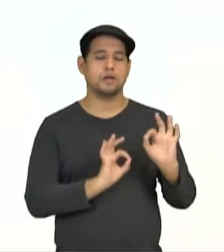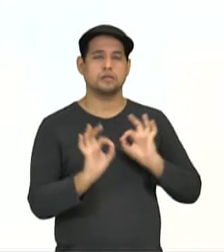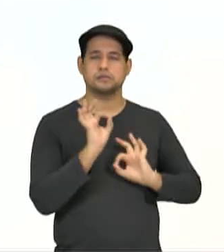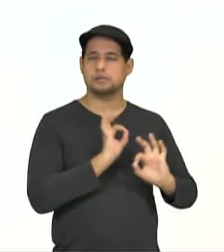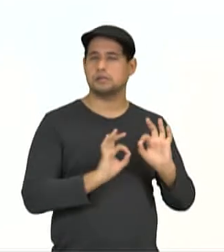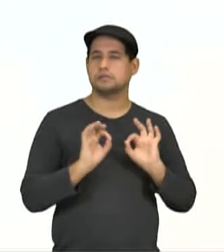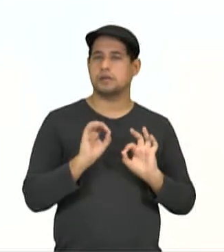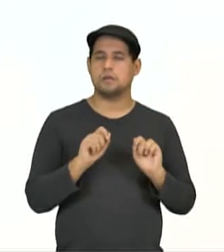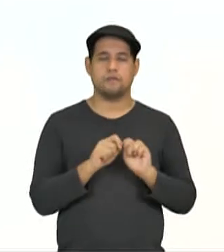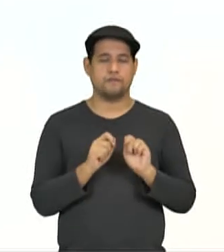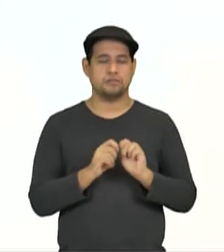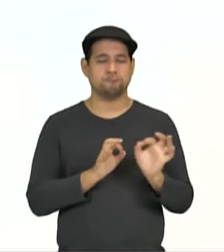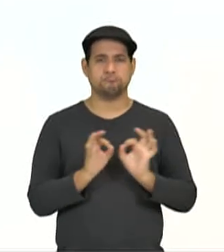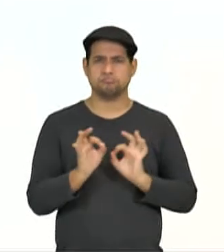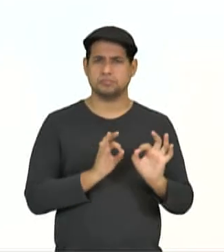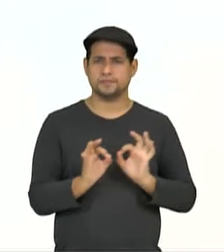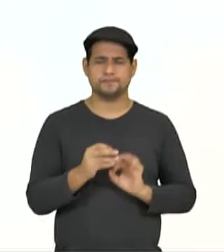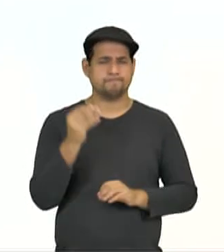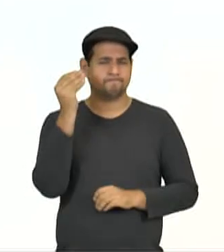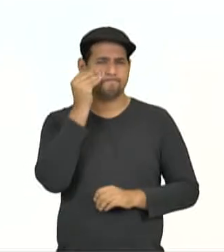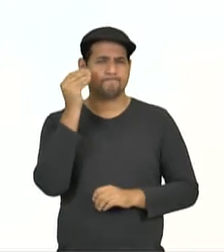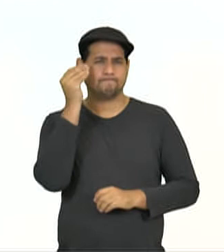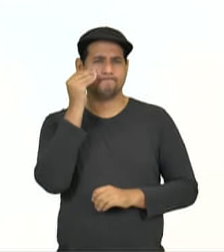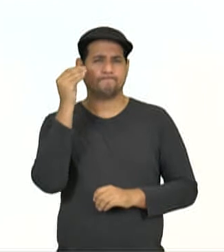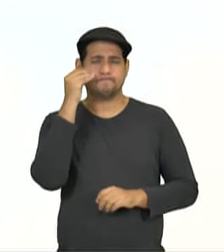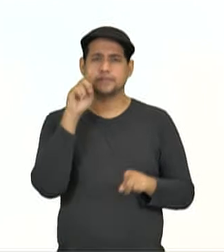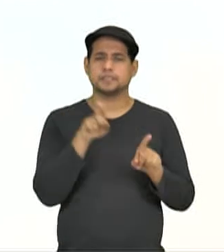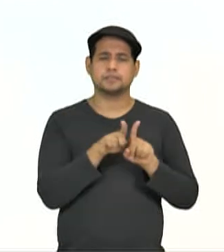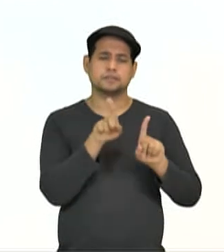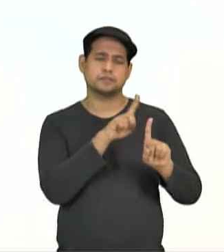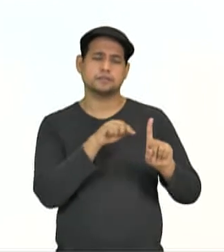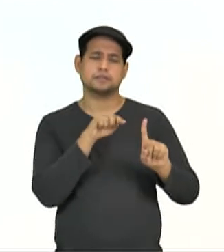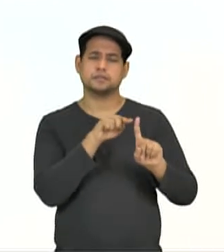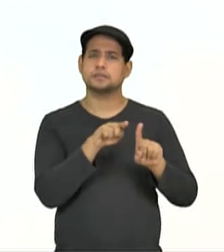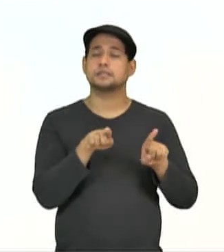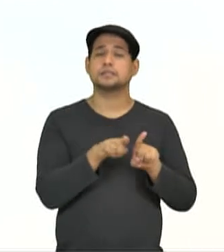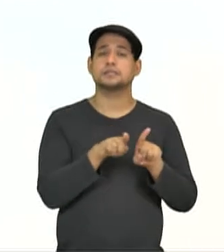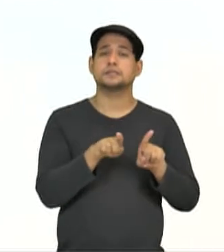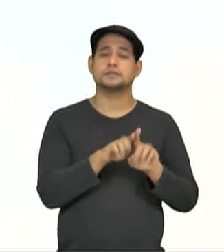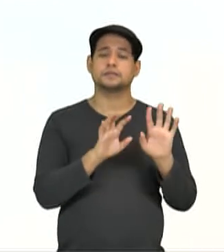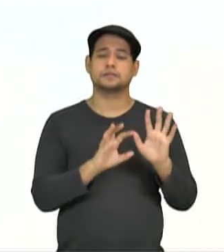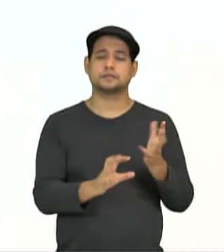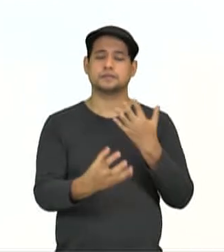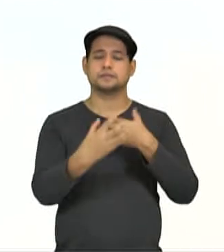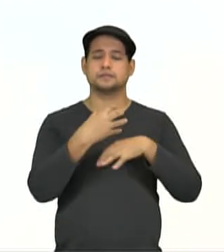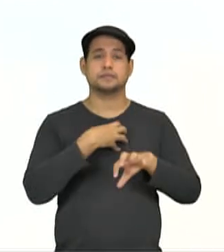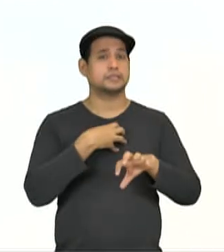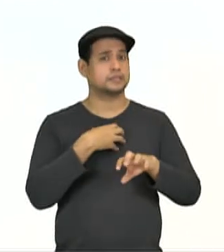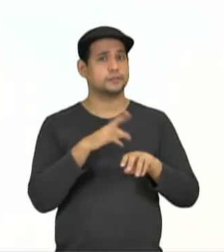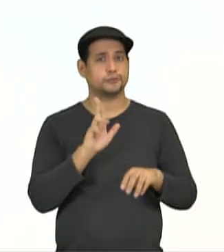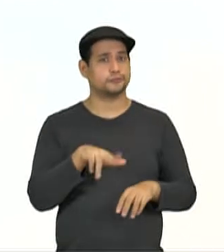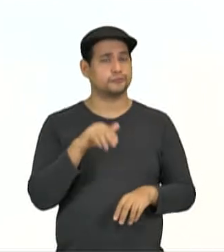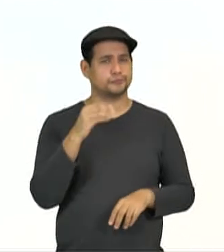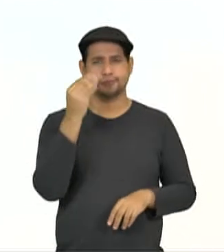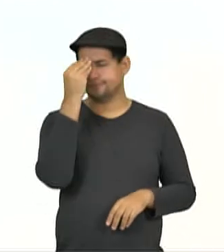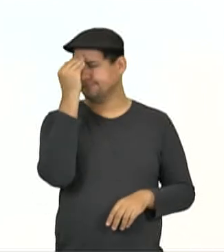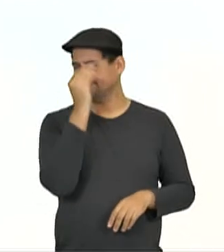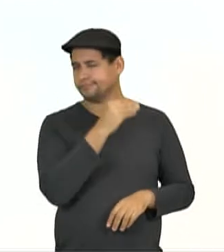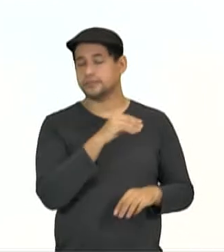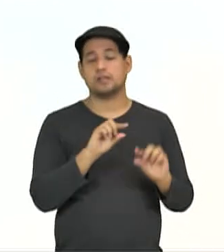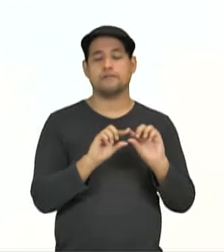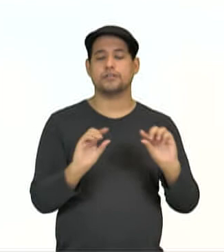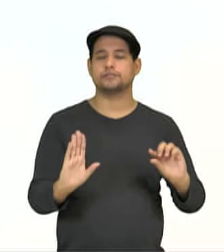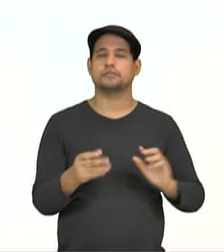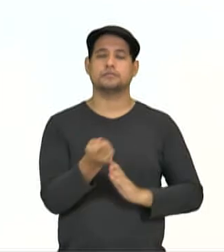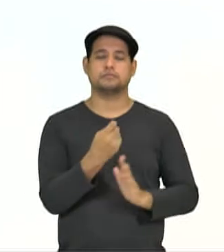para resolvê-los. Perseverança na busca dos objetivos e resiliência para não desistir. Foi a frase que eu